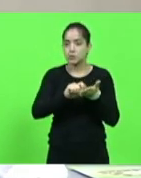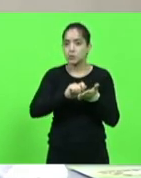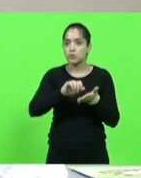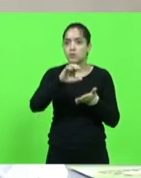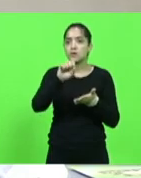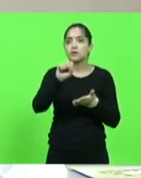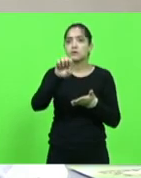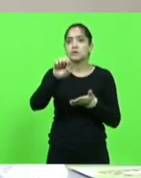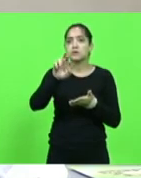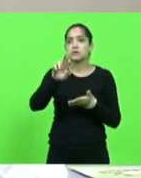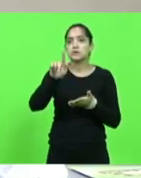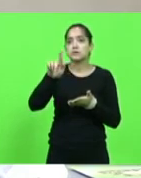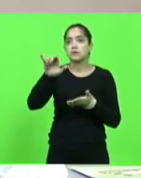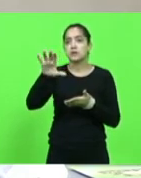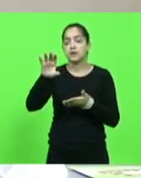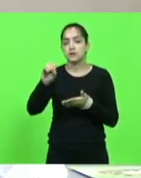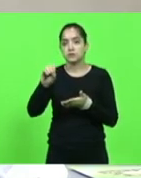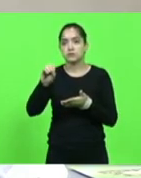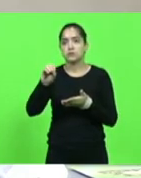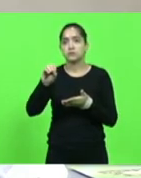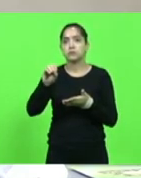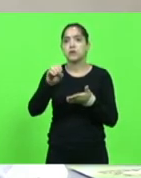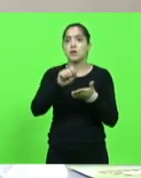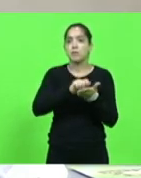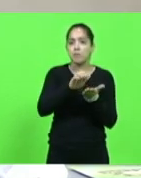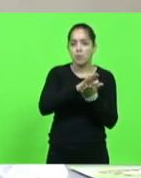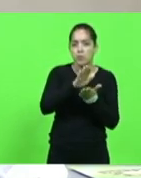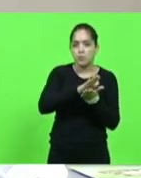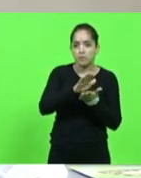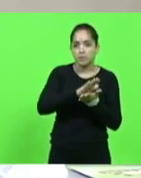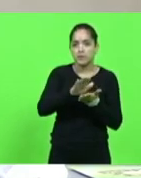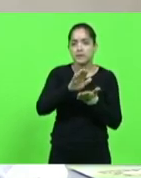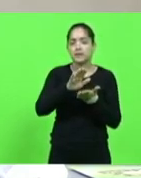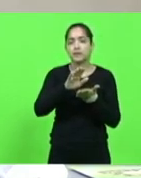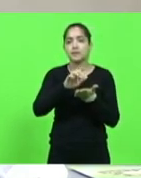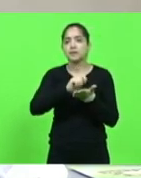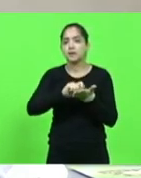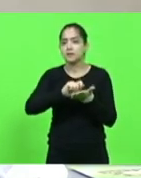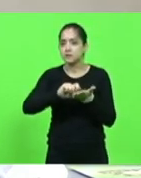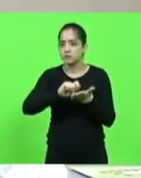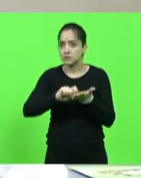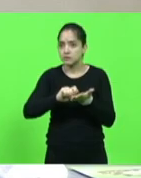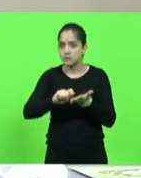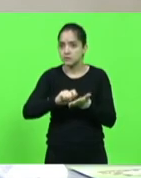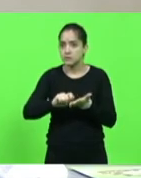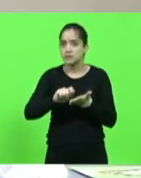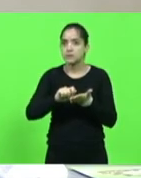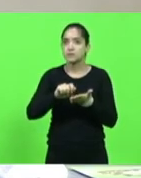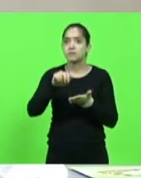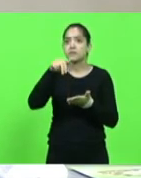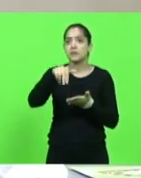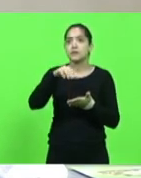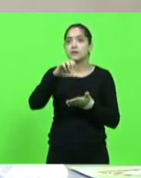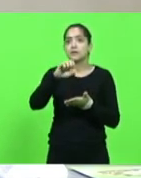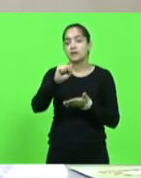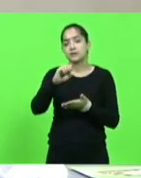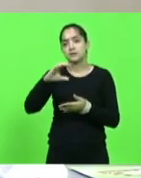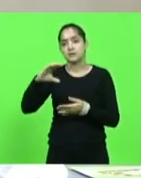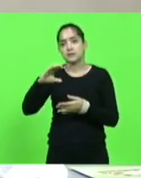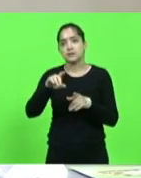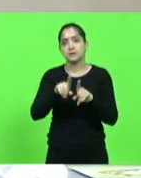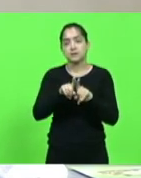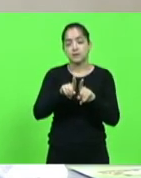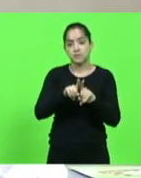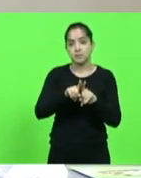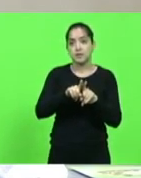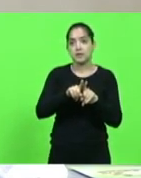Costa Ramos, que publica artigos no Notícias do Dia, e também